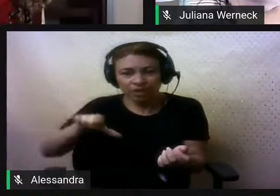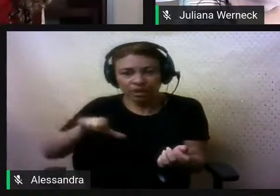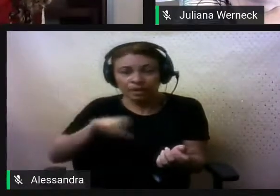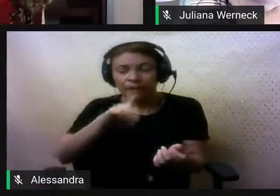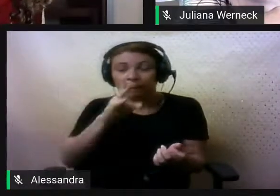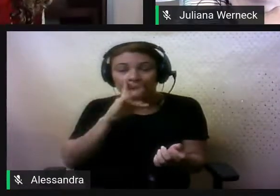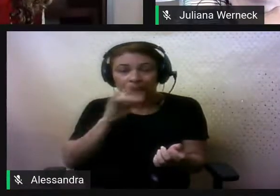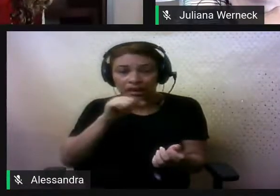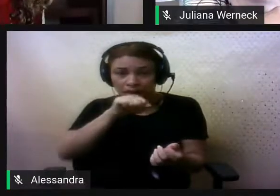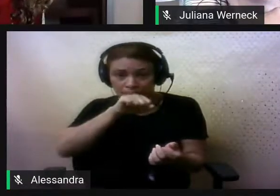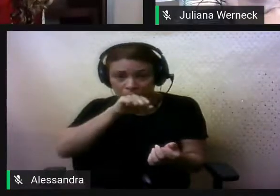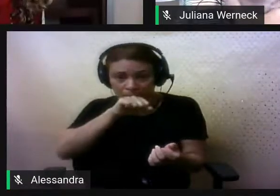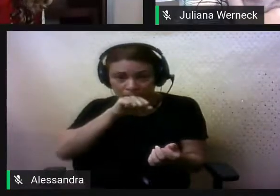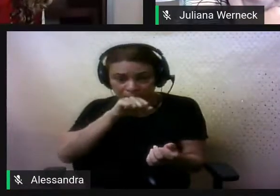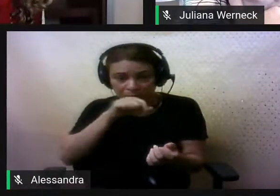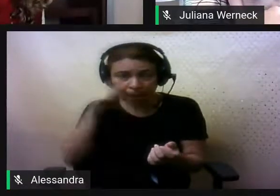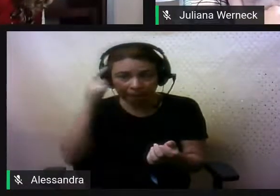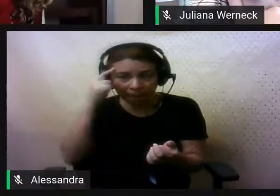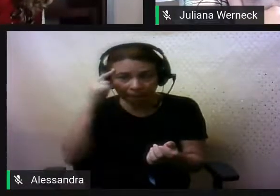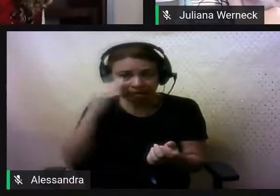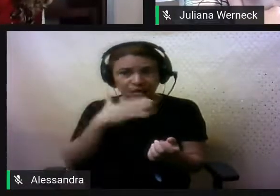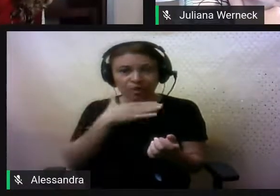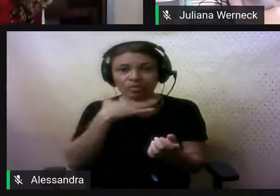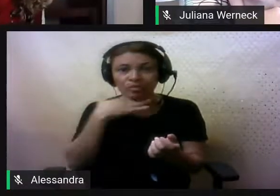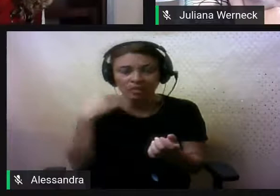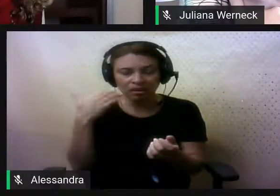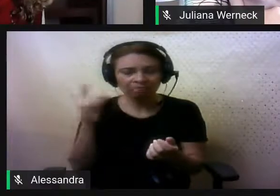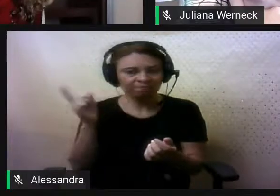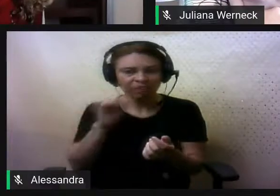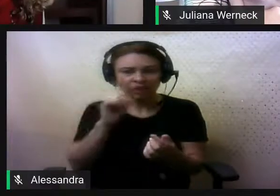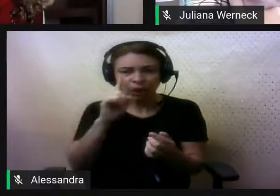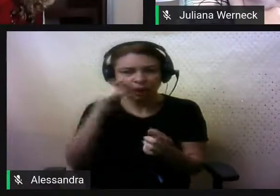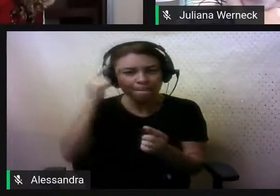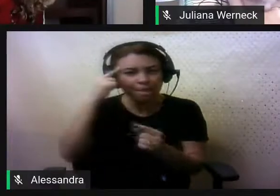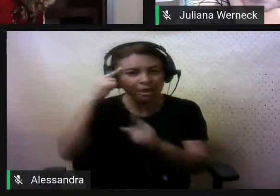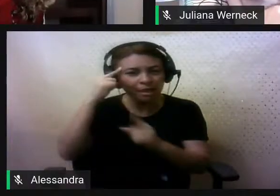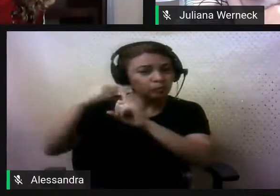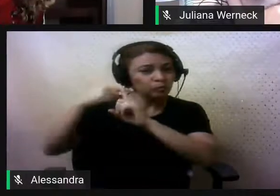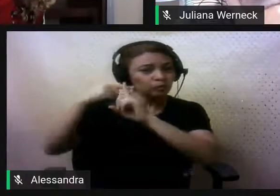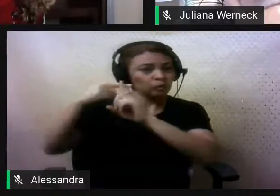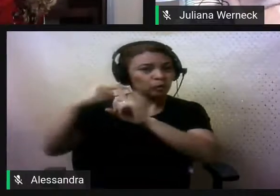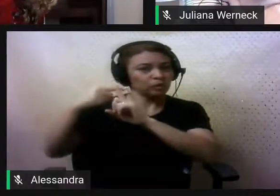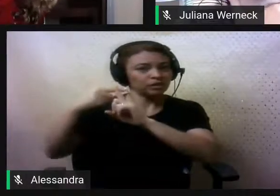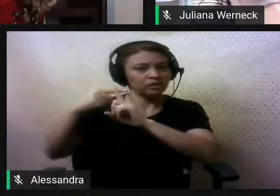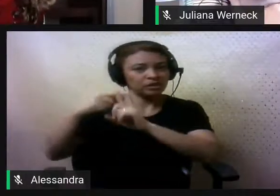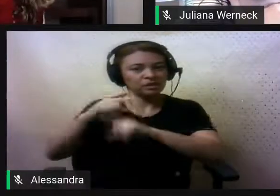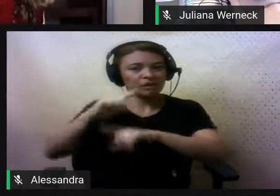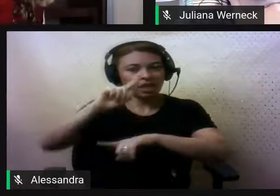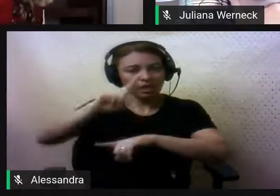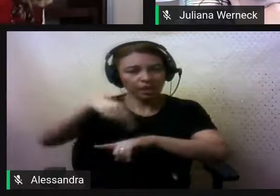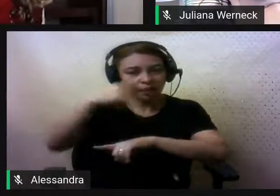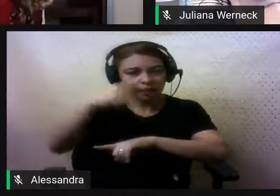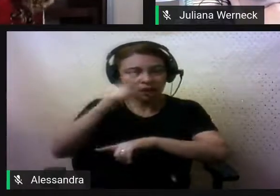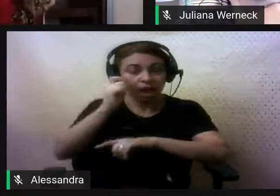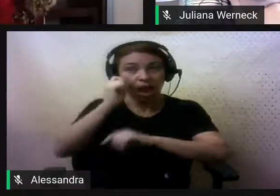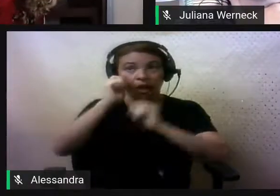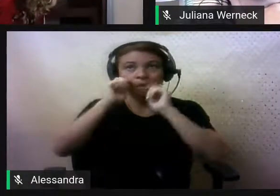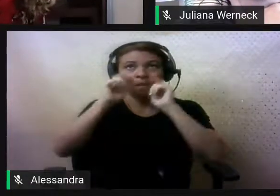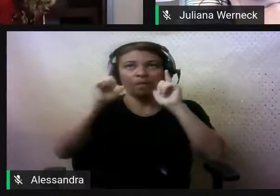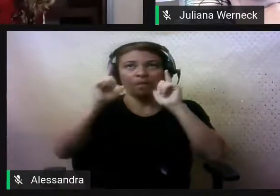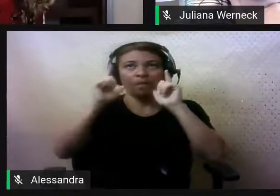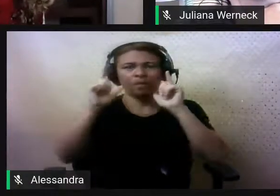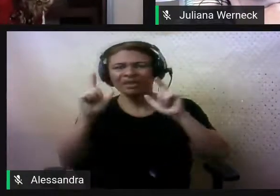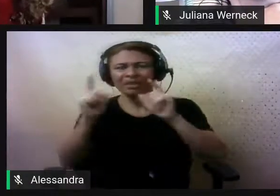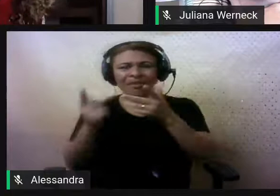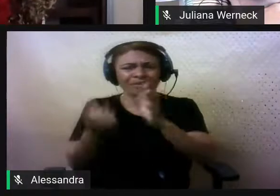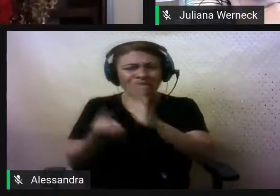pudesse, que eu morreria ou que o pior aconteceria. Quando eu acordei, eu ainda passei por várias